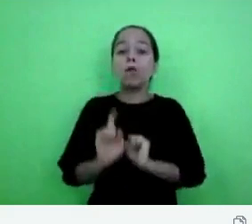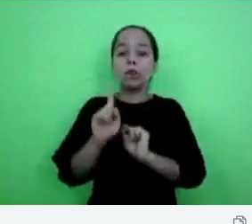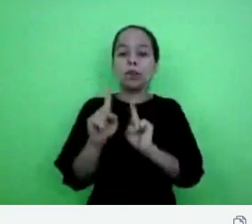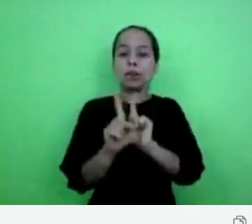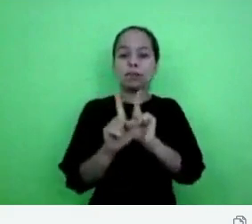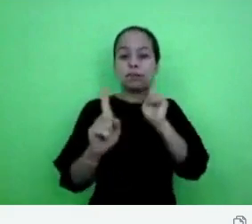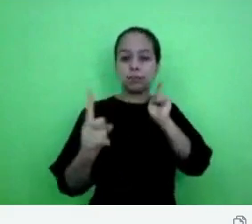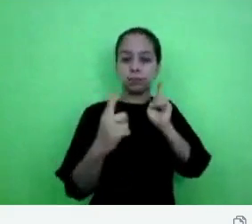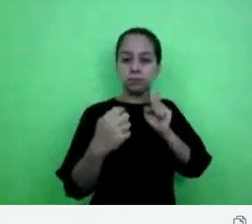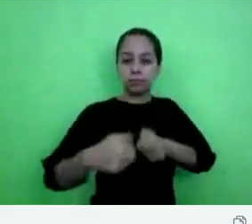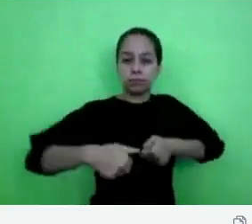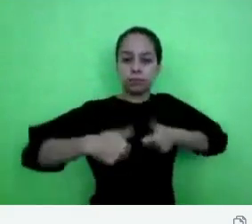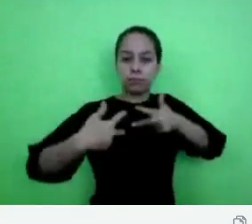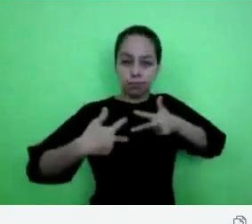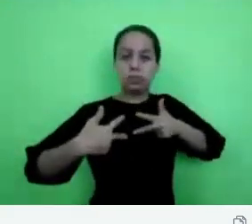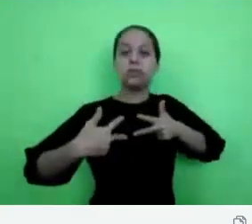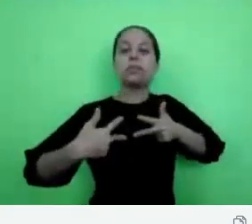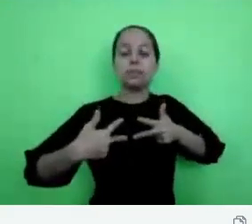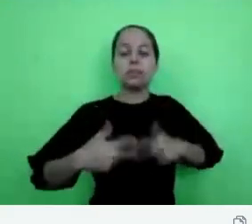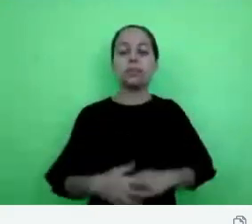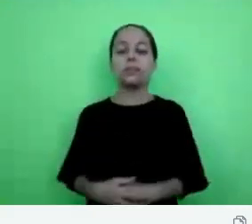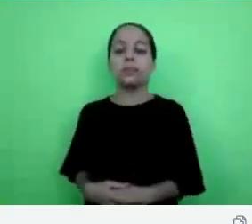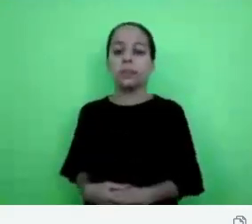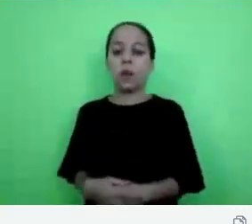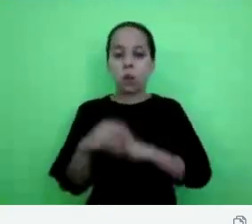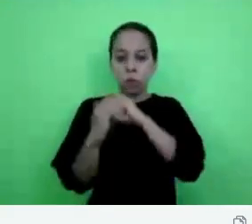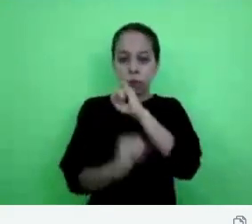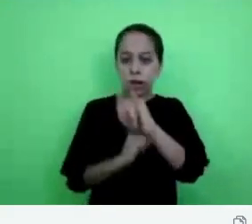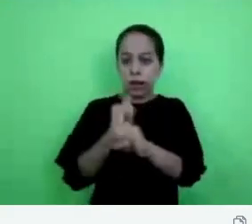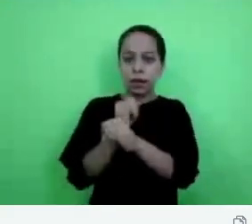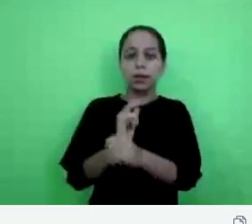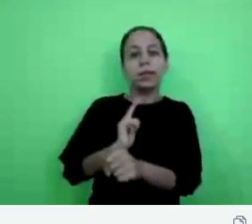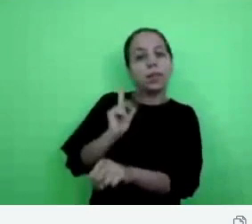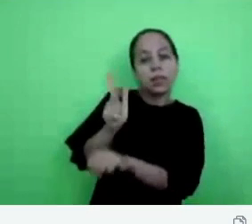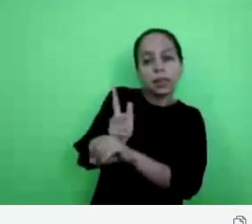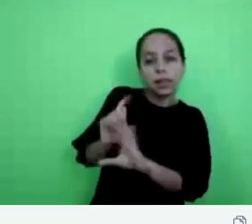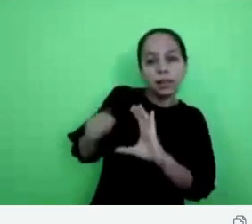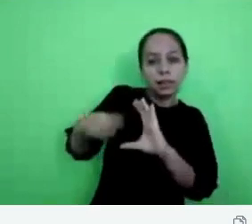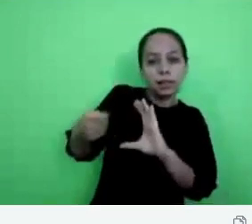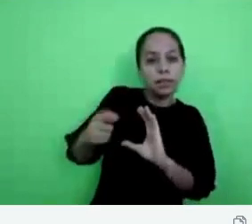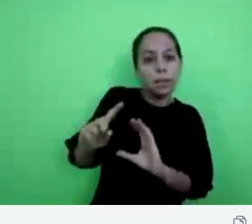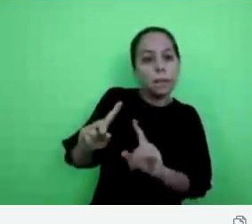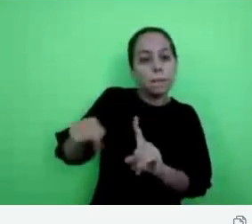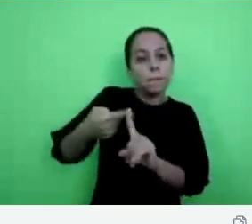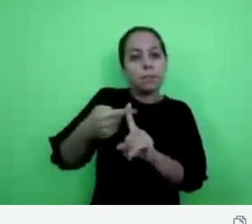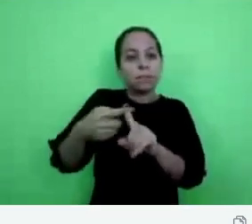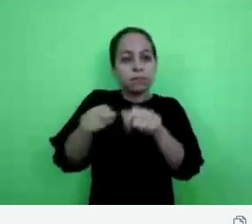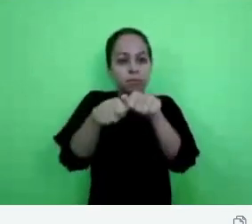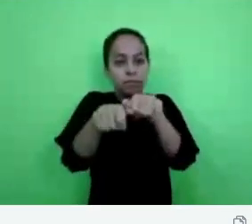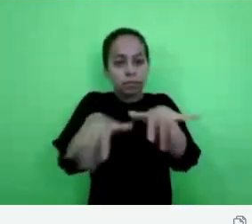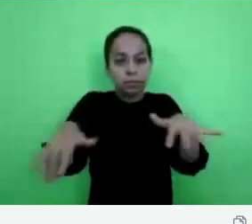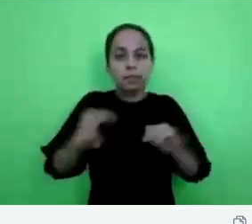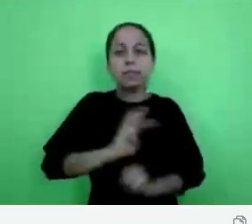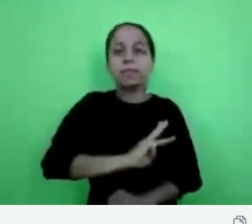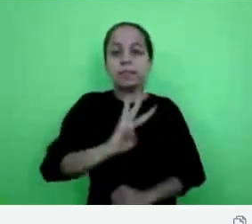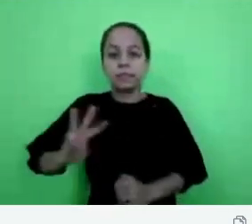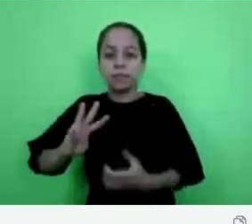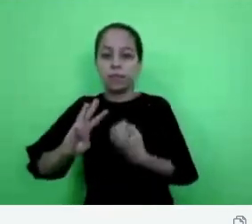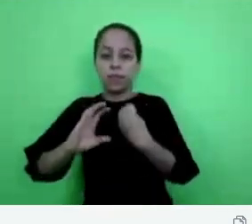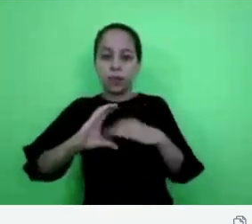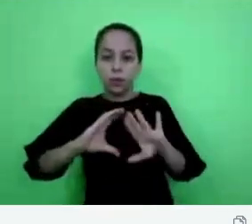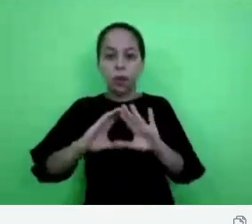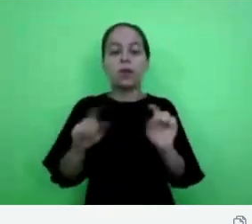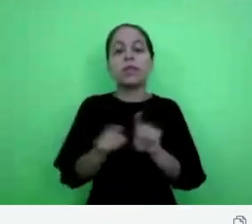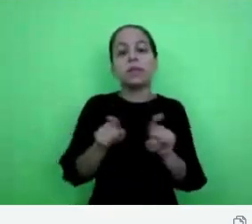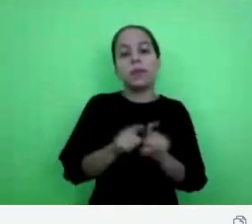remota, online, sendo gravado e disponibilizado nos sítios do CEFOR e do IFES, no